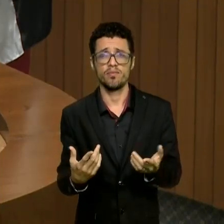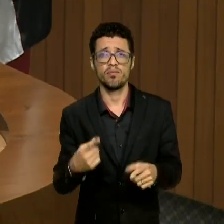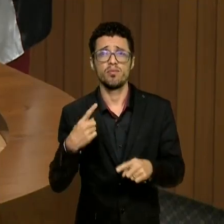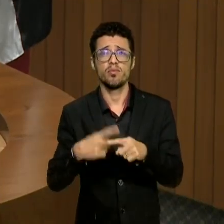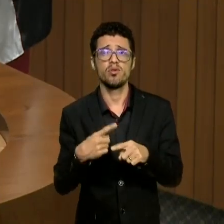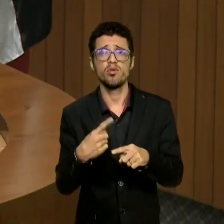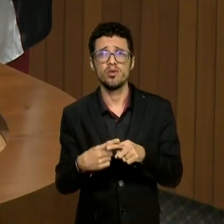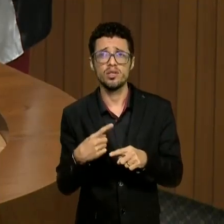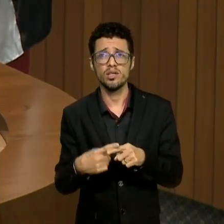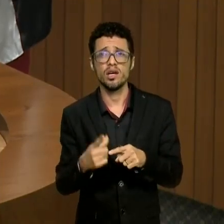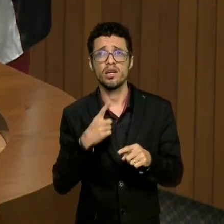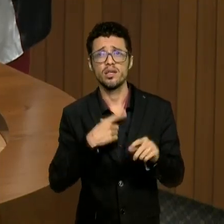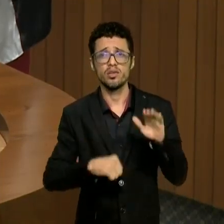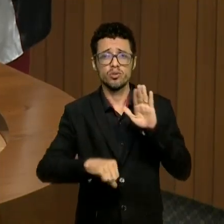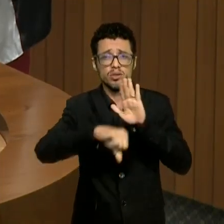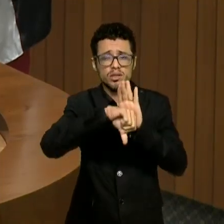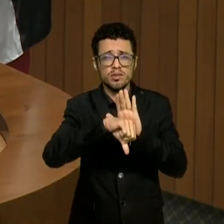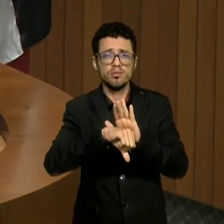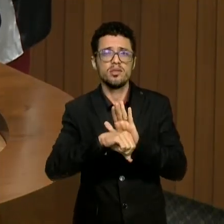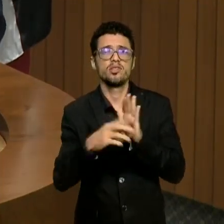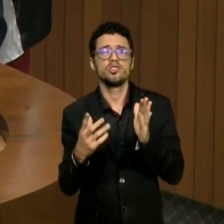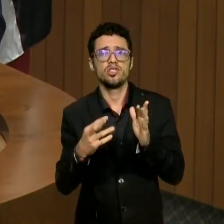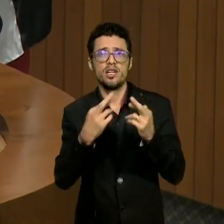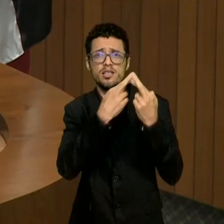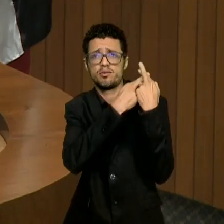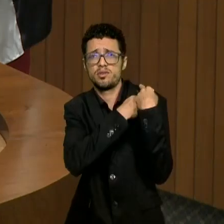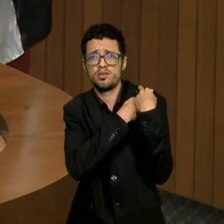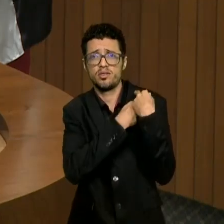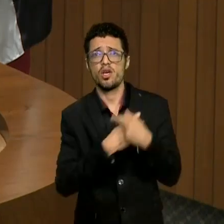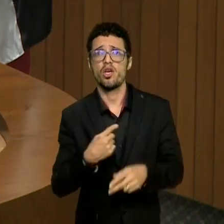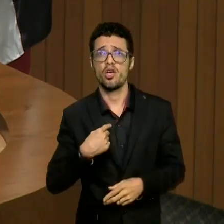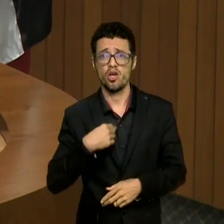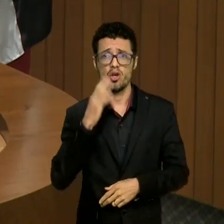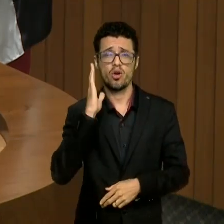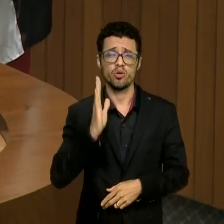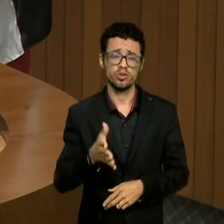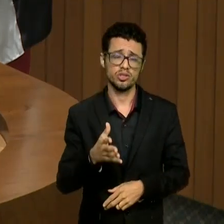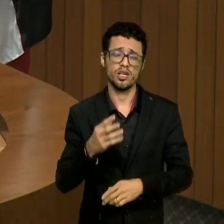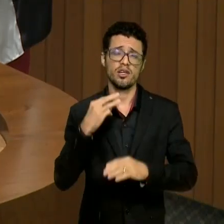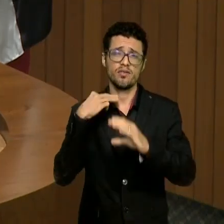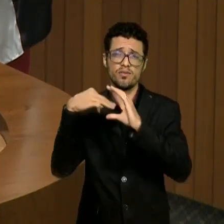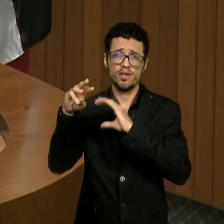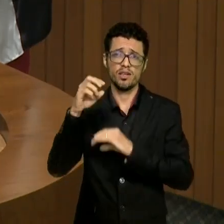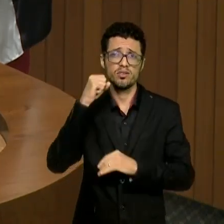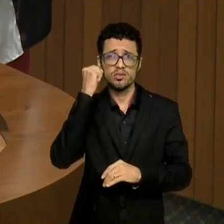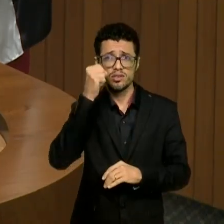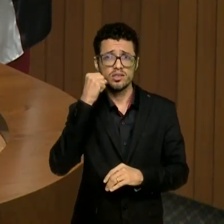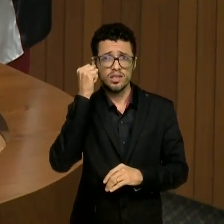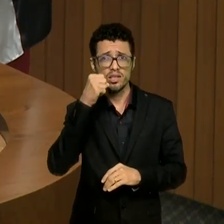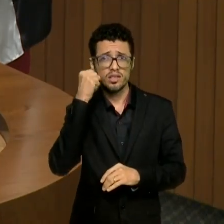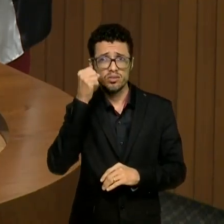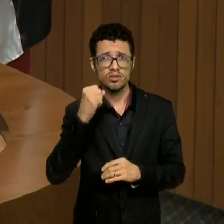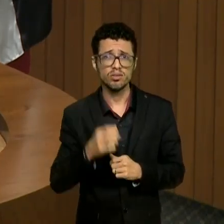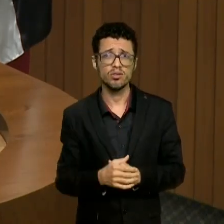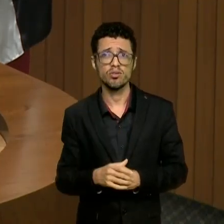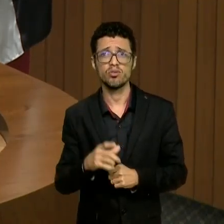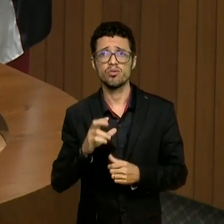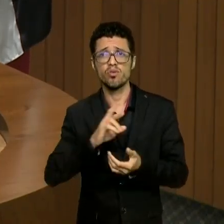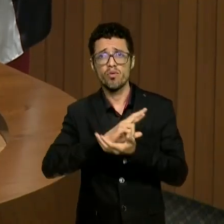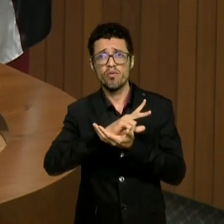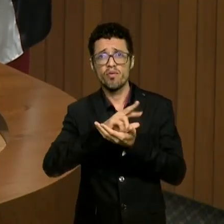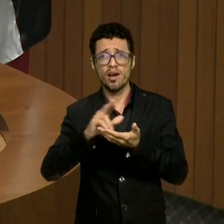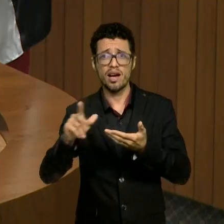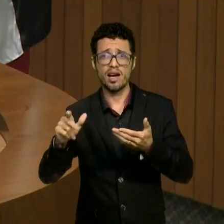de responsabilidade. Inclusive, já enviei ao Senado há algum tempo um pedido consubstanciado com vários elementos de